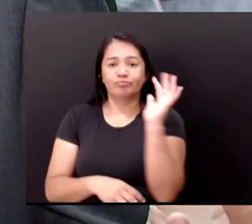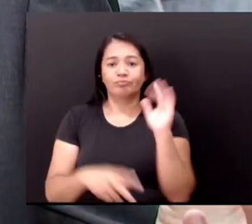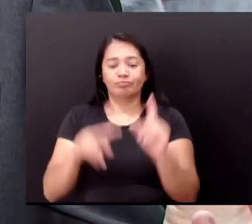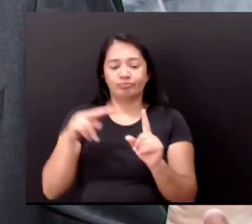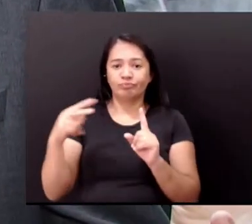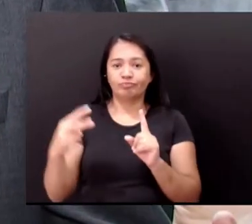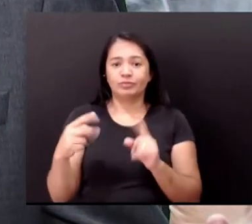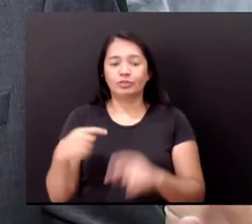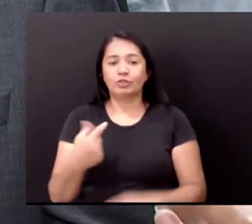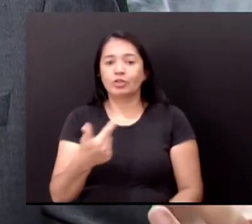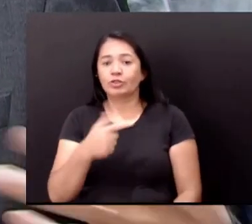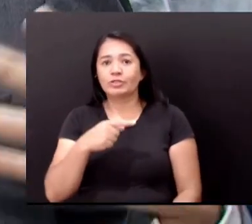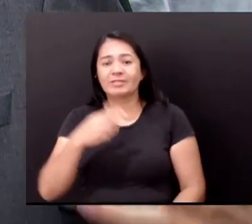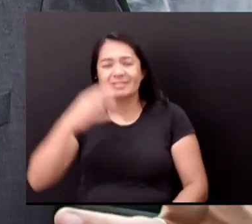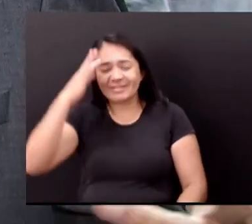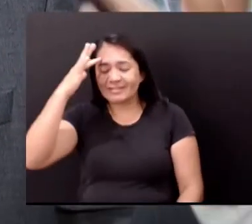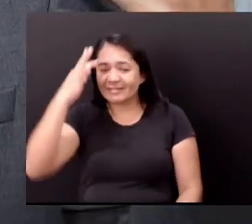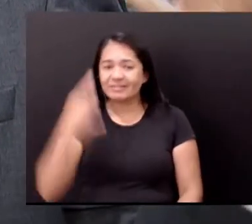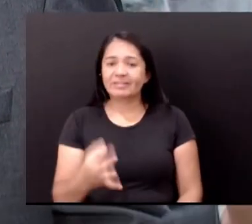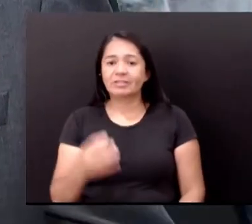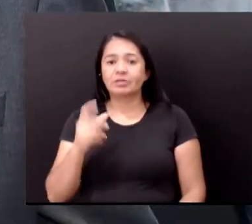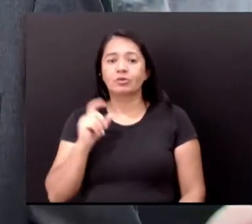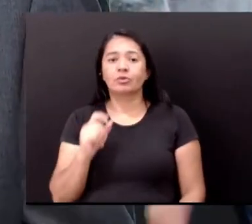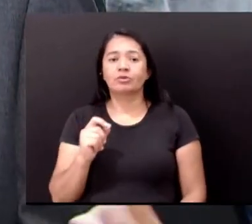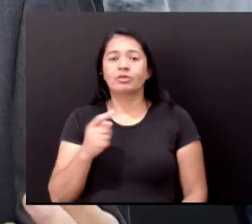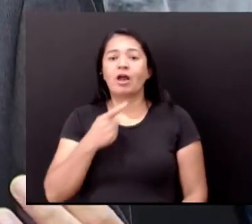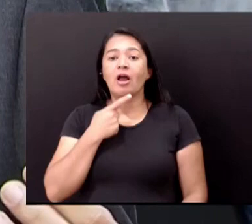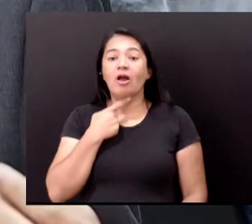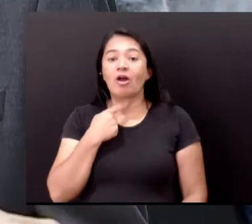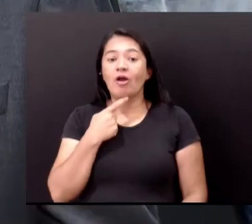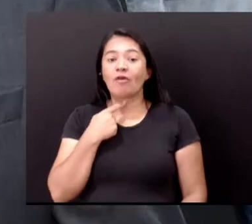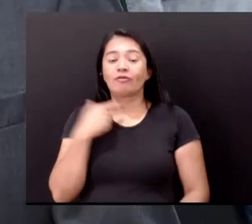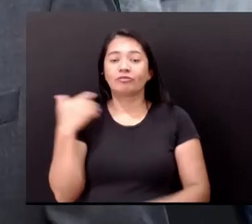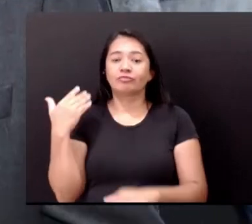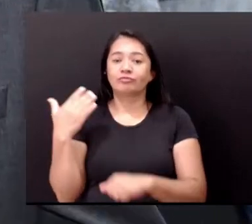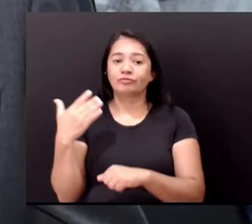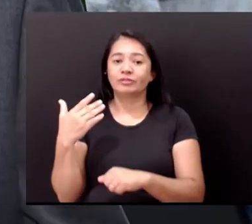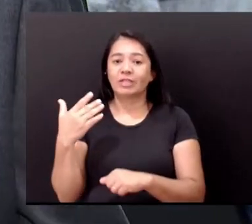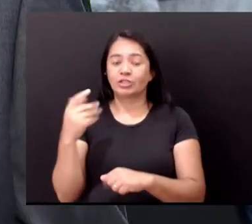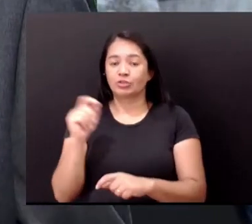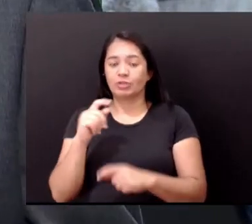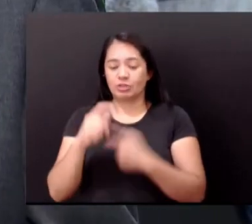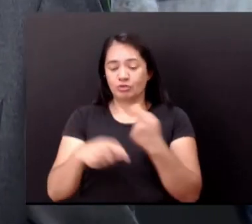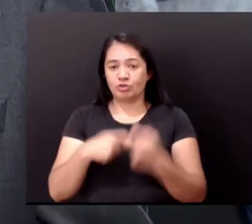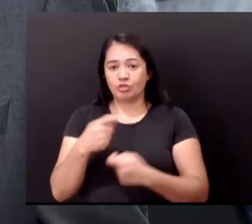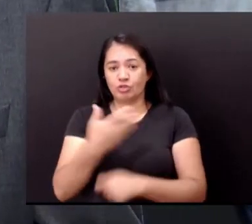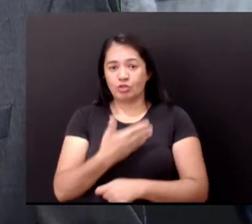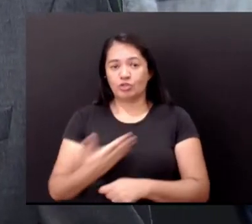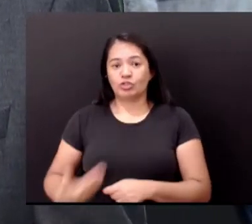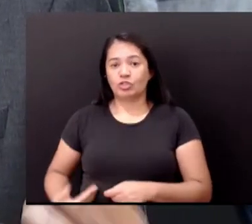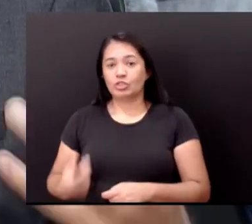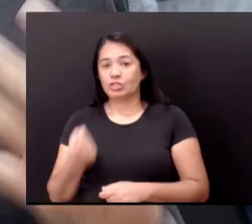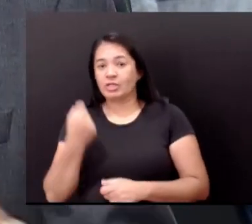dúvida que a vontade de parte dos gestores públicos e de alguns agentes da vida